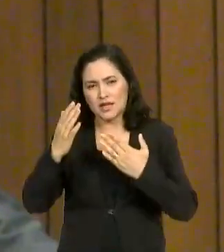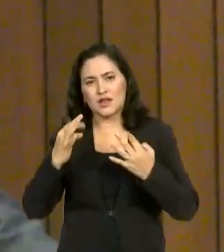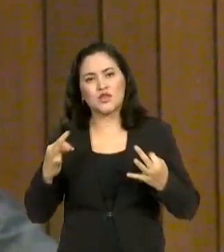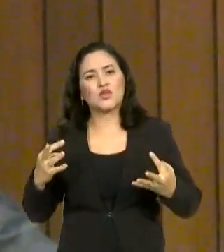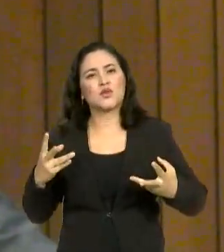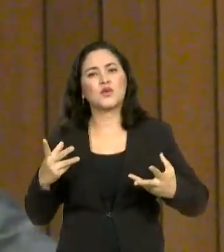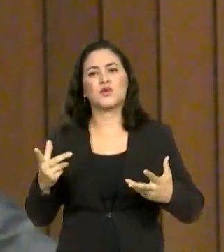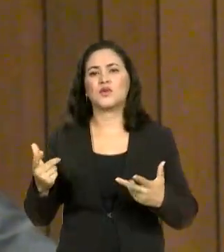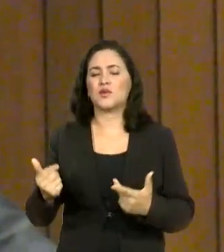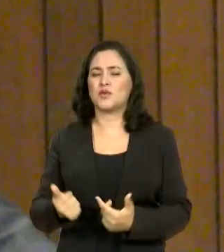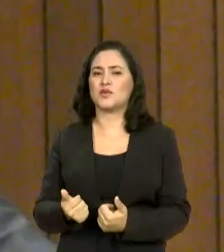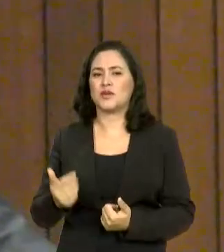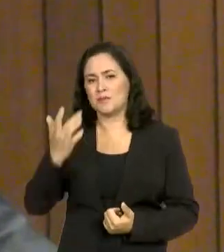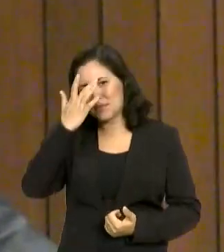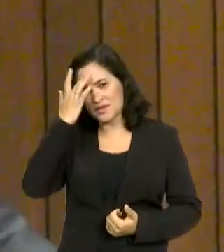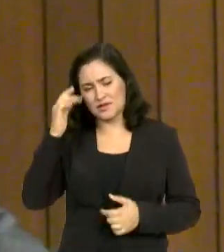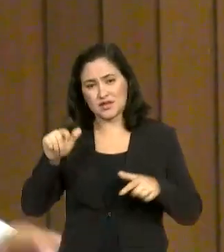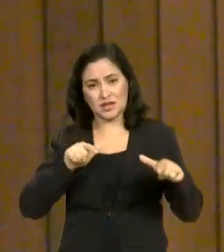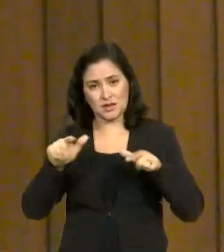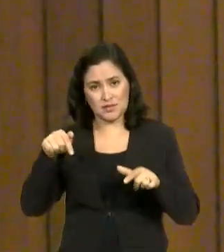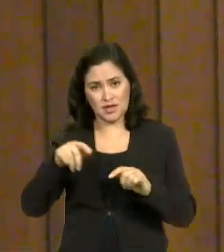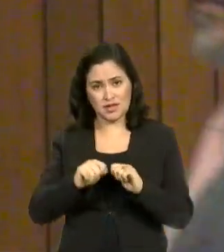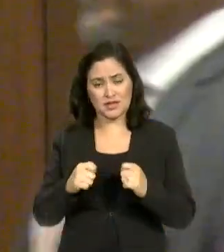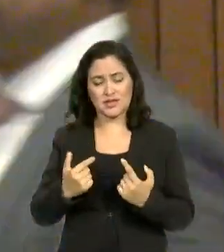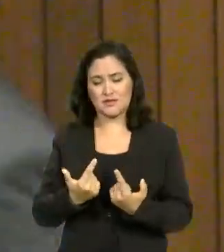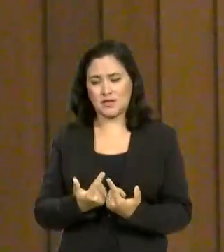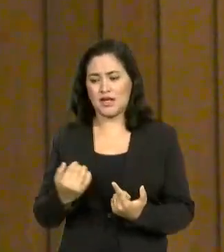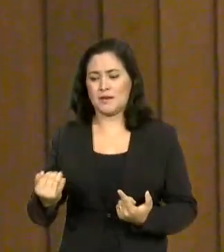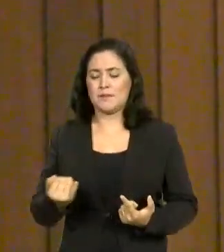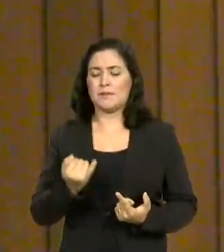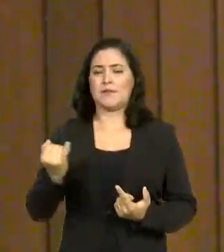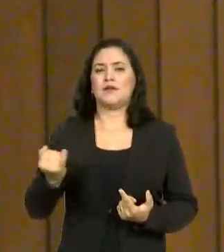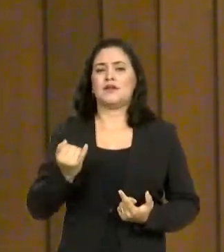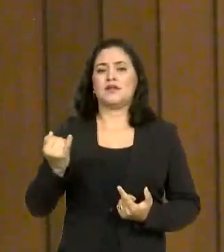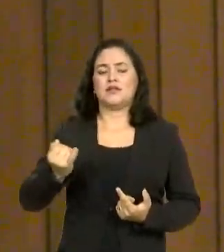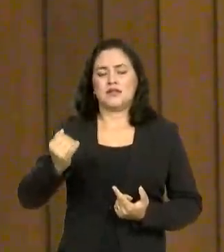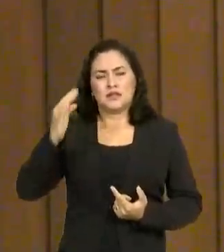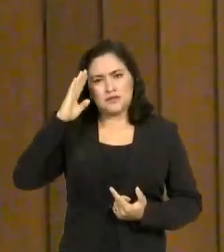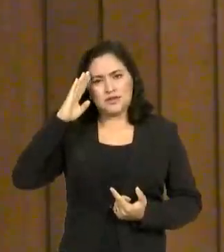que foram fundamentais em toda a minha caminhada nesses 8 anos de Assembleia. Obrigado.